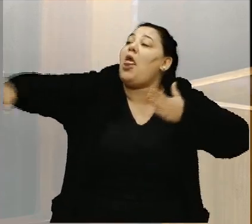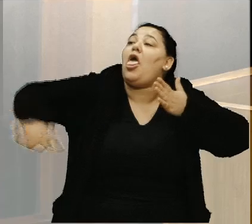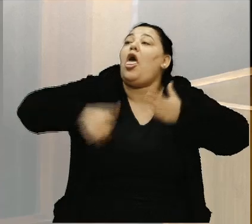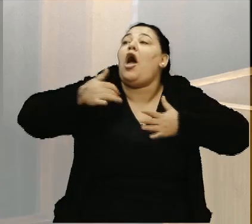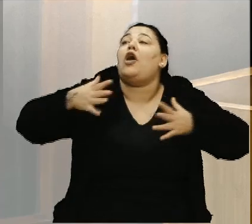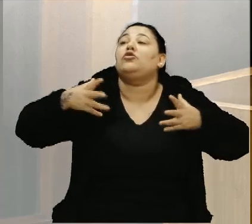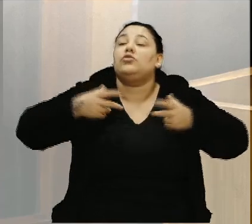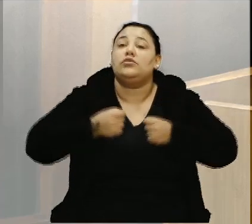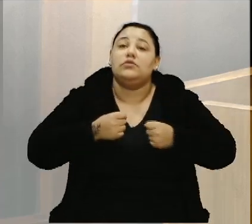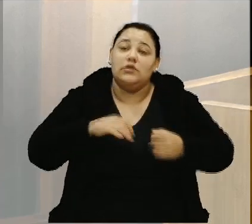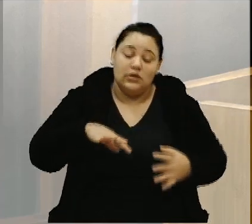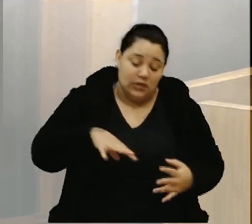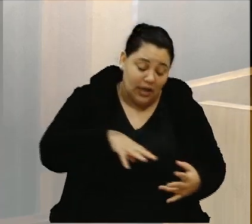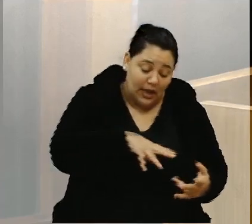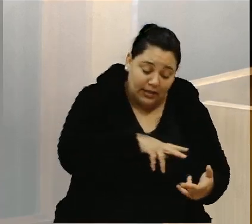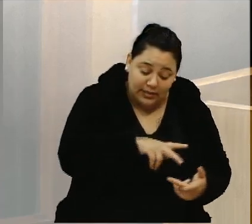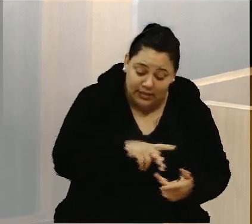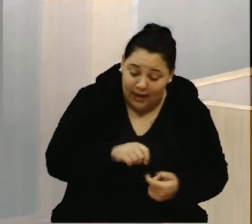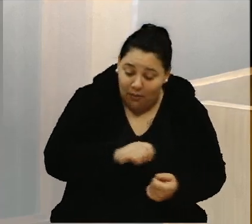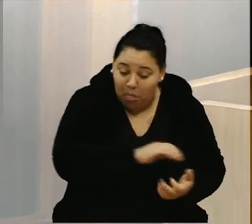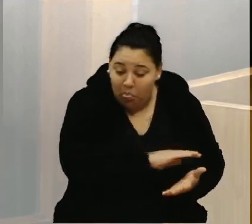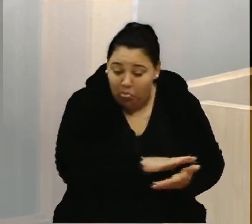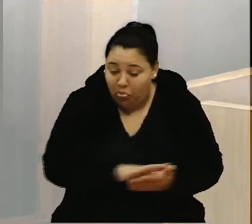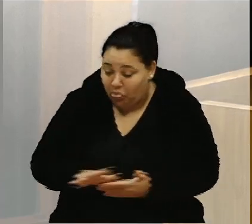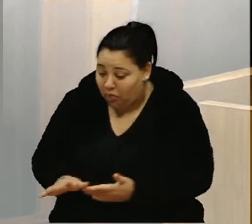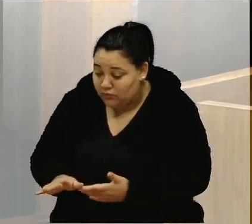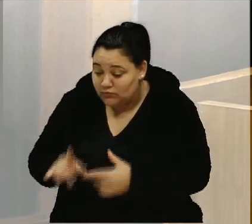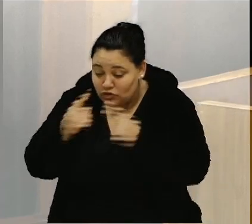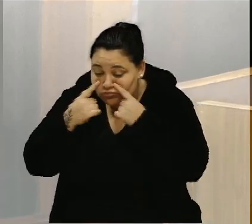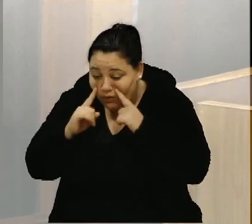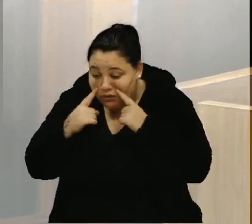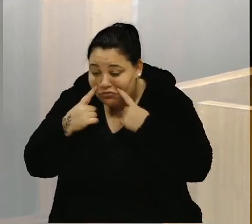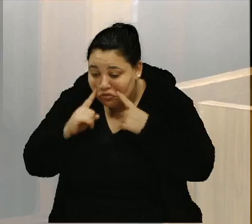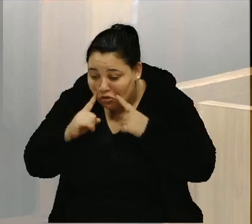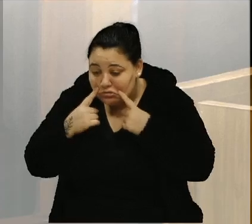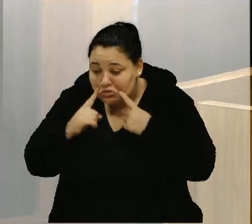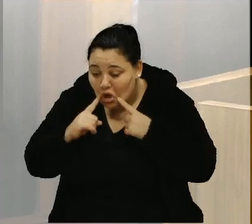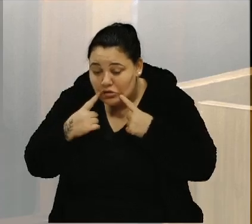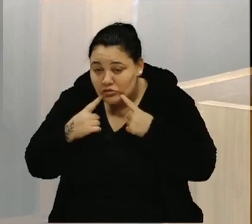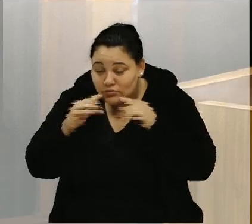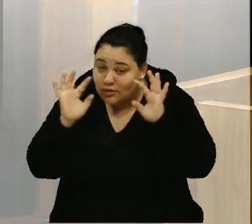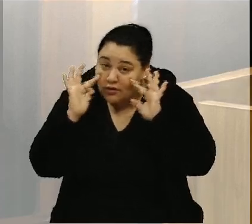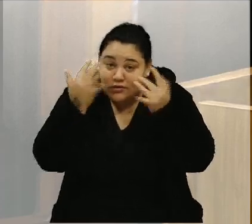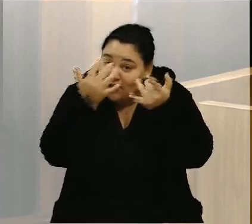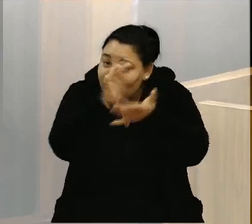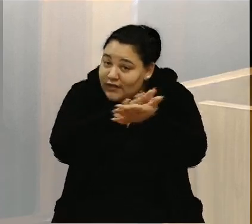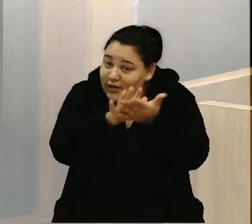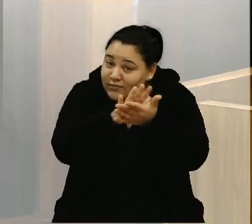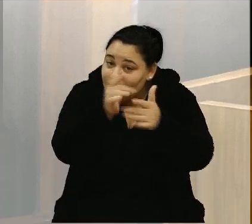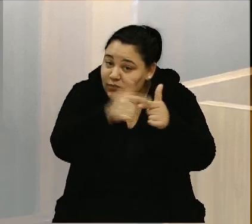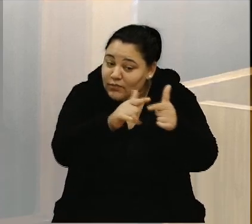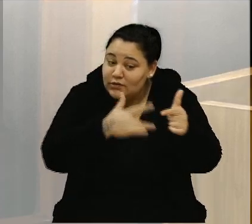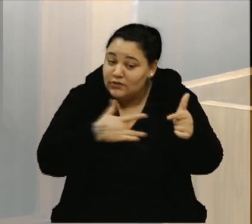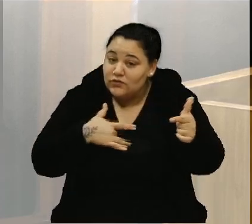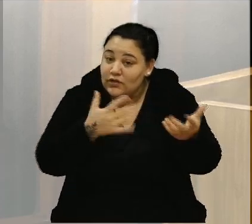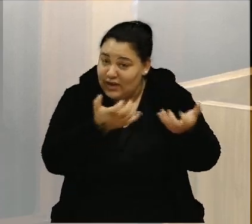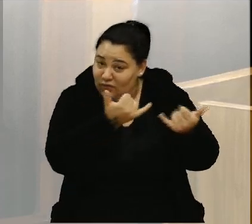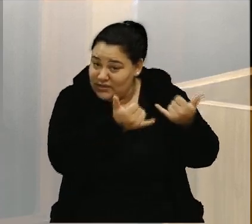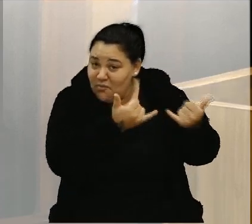a terra da terra arrasada, que só chora, chora, chora e não resolve os problemas da saúde. Querem um